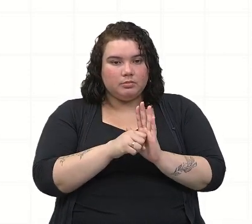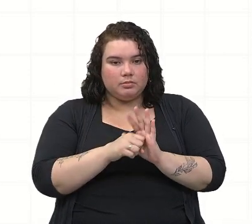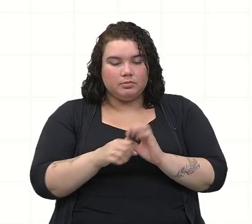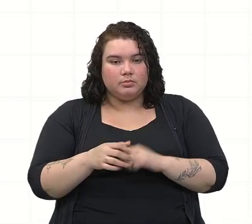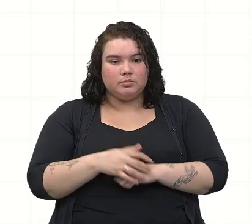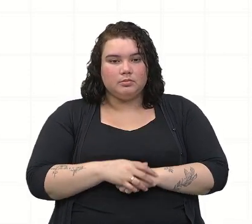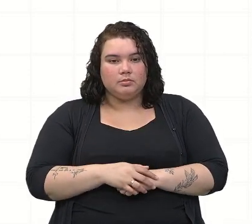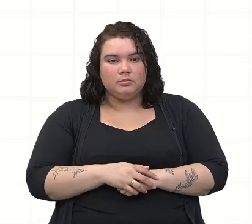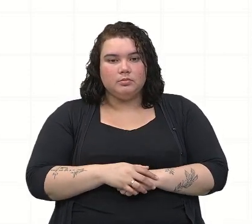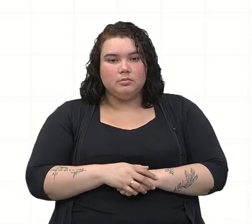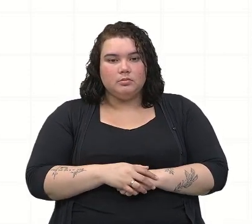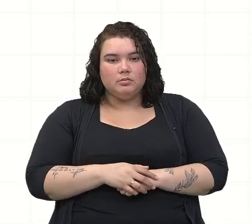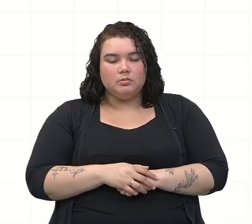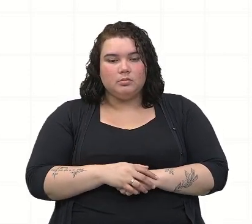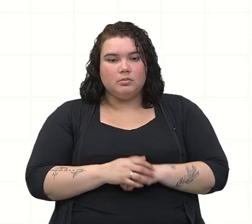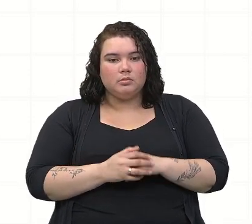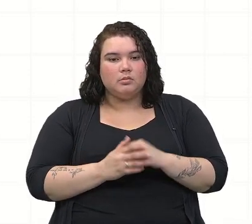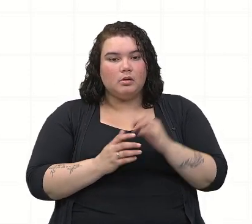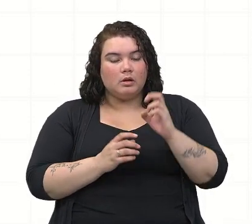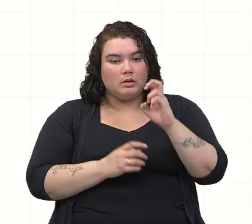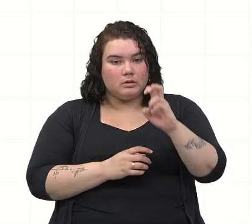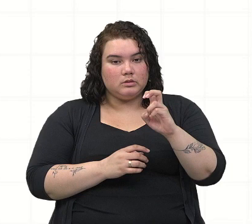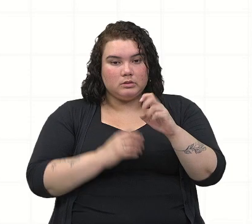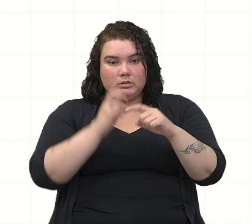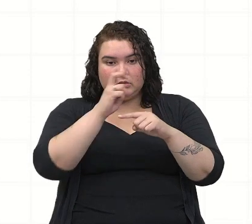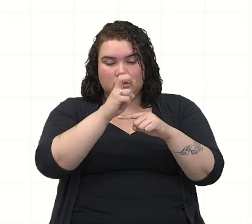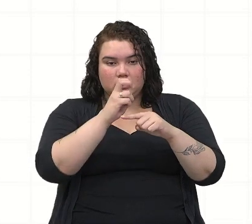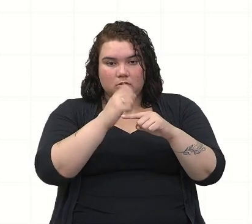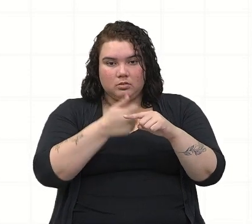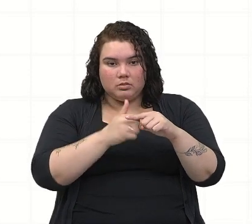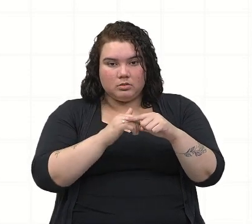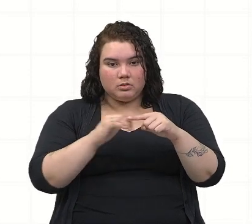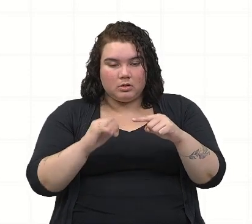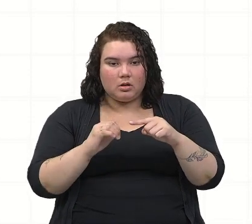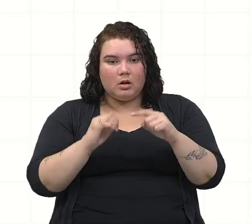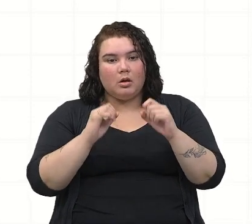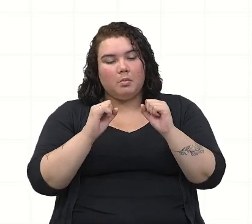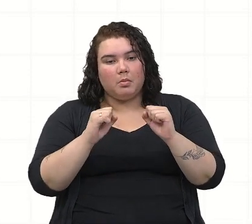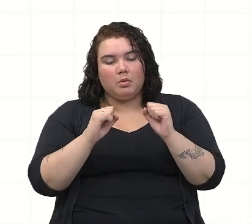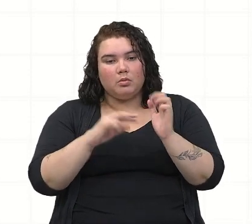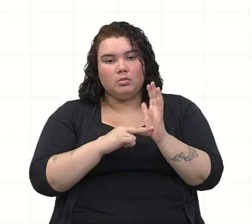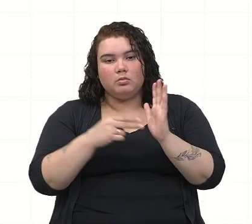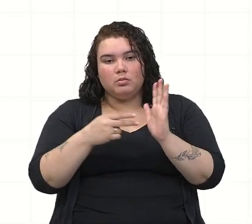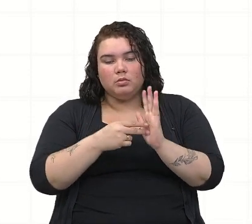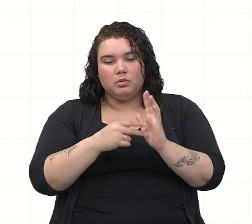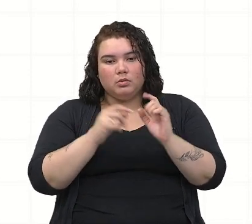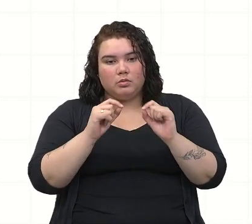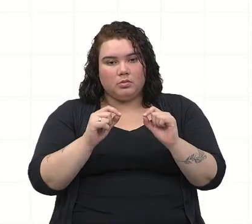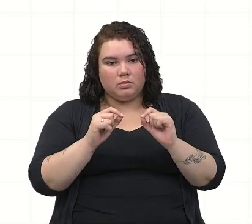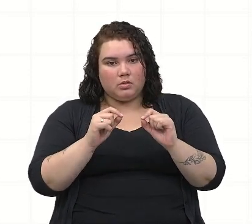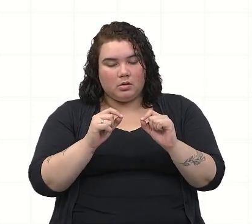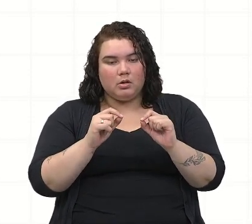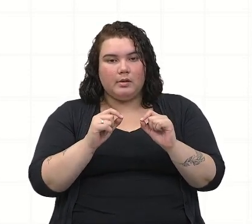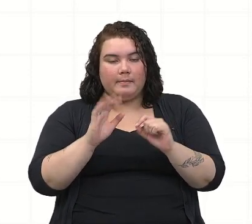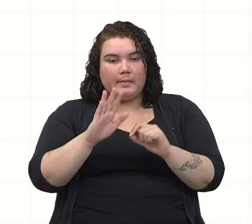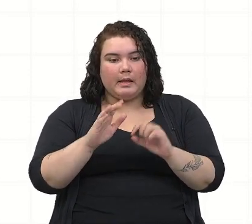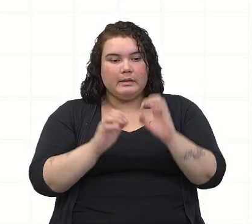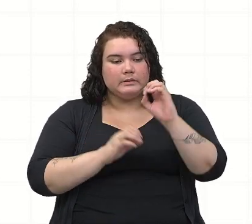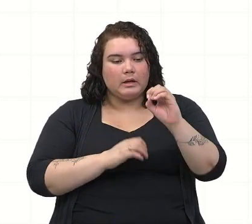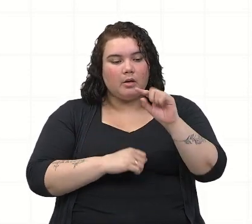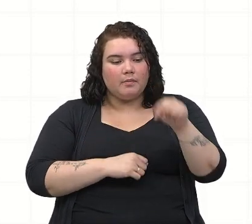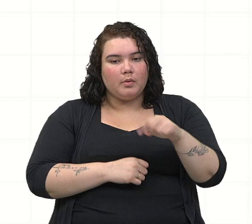100. Então, 5 centésimos, ó. Se eu colocar o 5 aqui, tá errado, né? Isso aqui é o